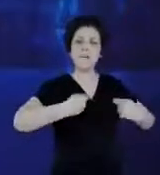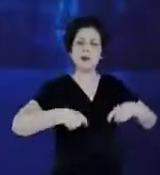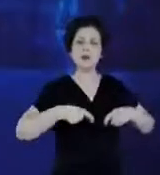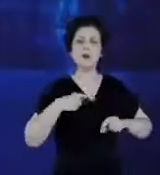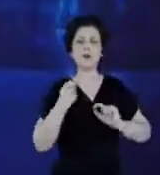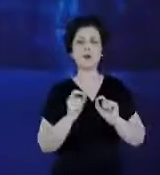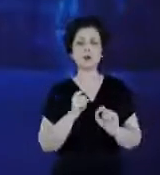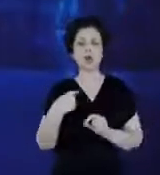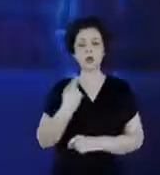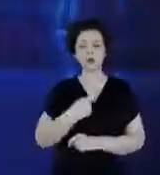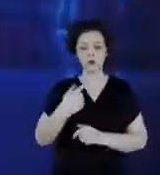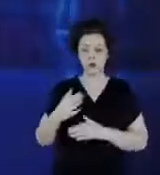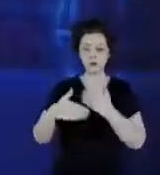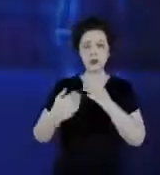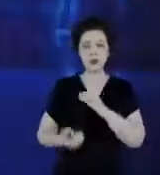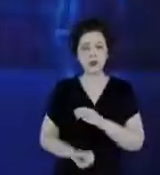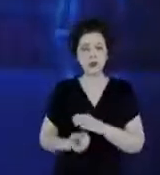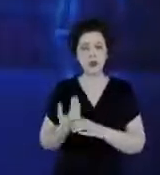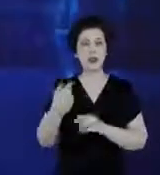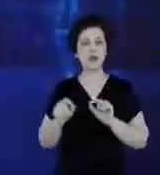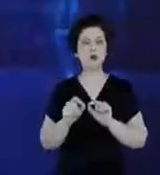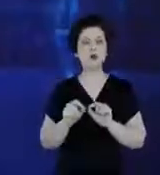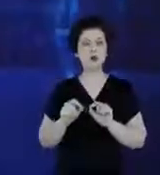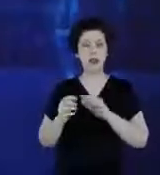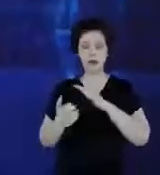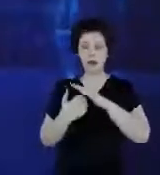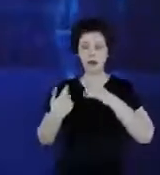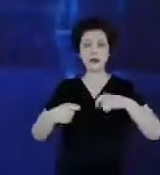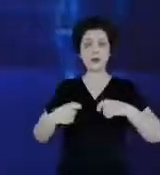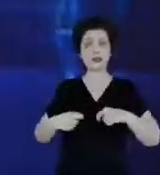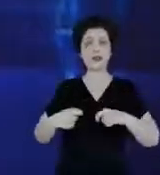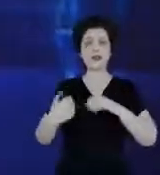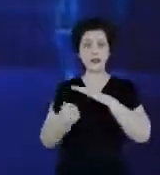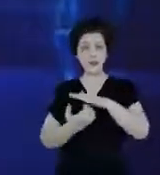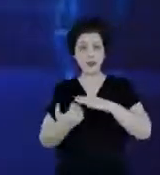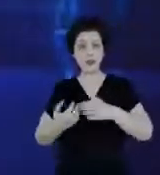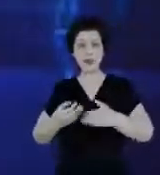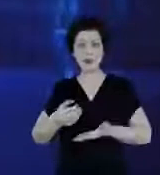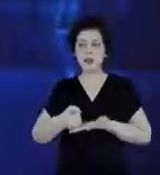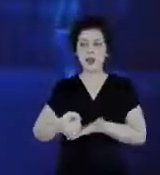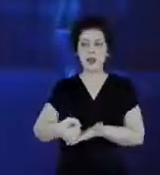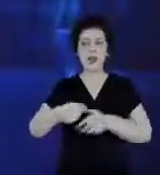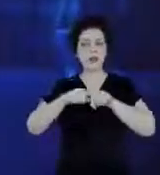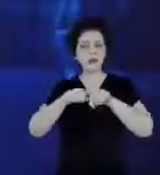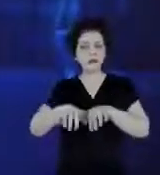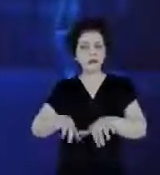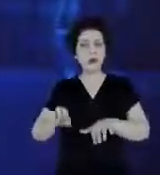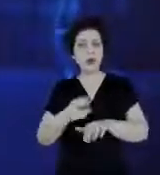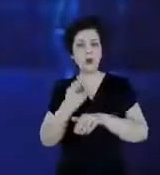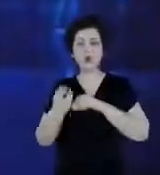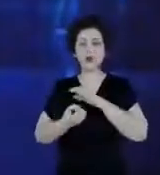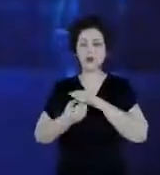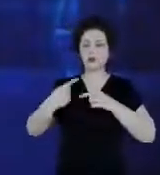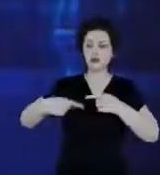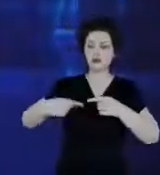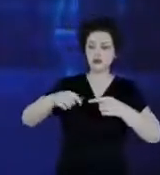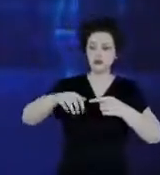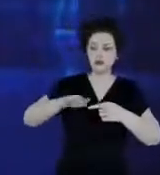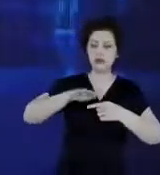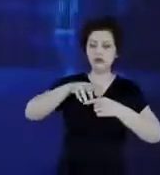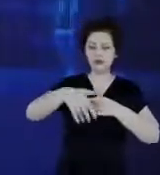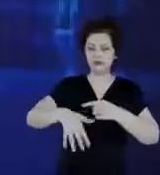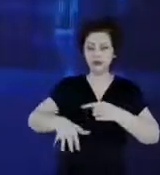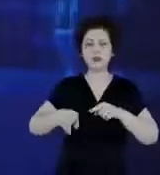de desenvolver por parte das empresas, seja na transmissão, seja na distribuição, na própria geração, que